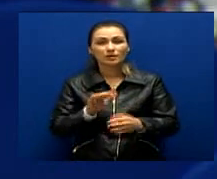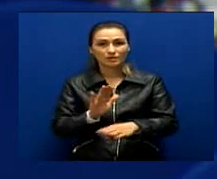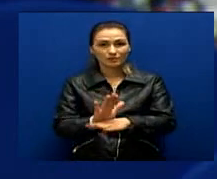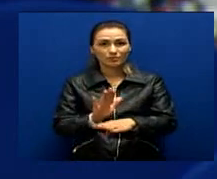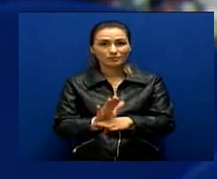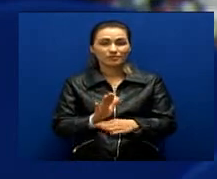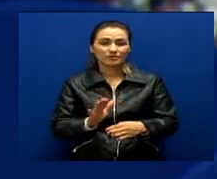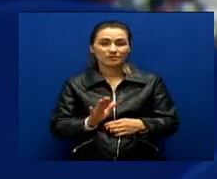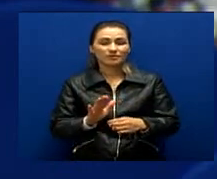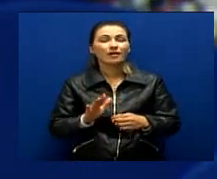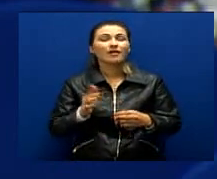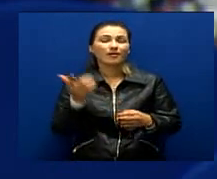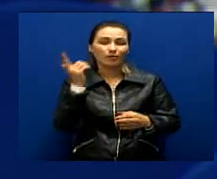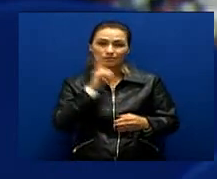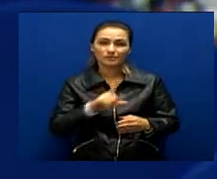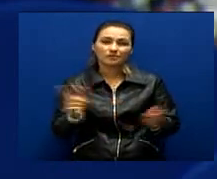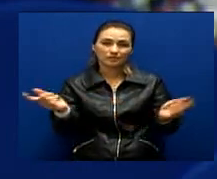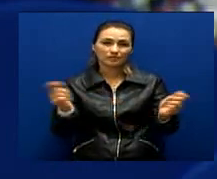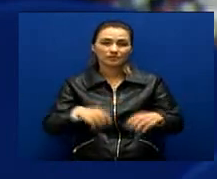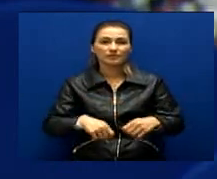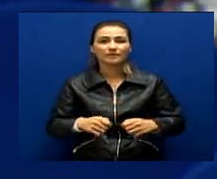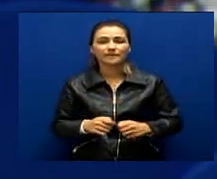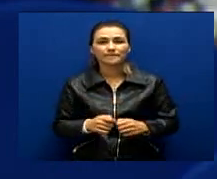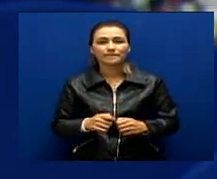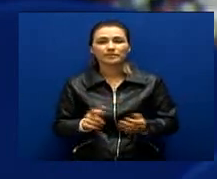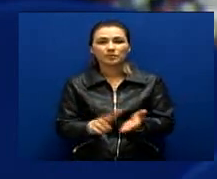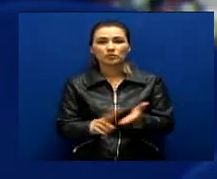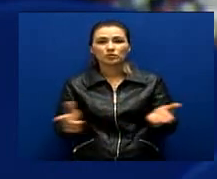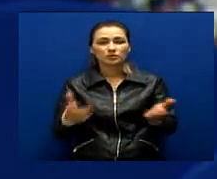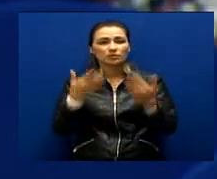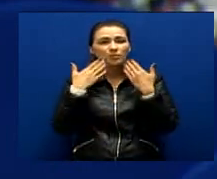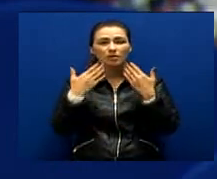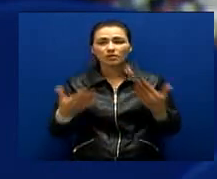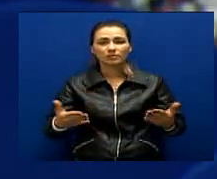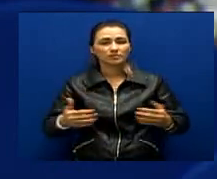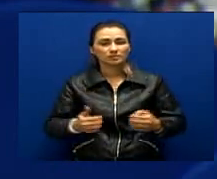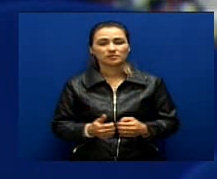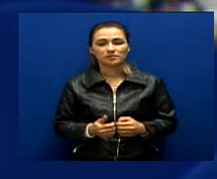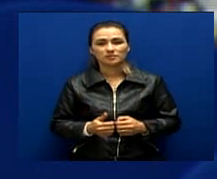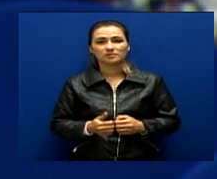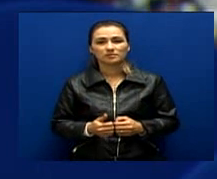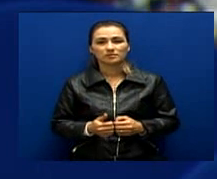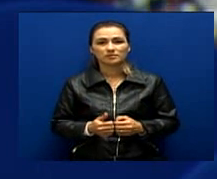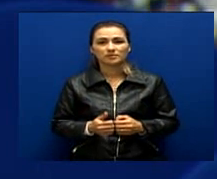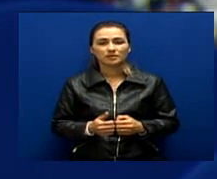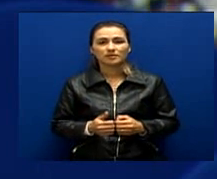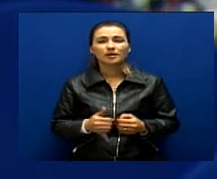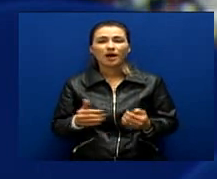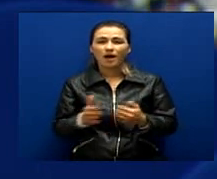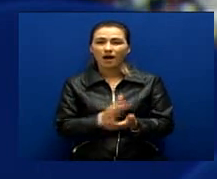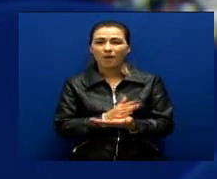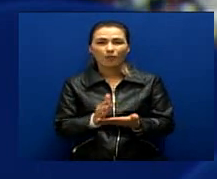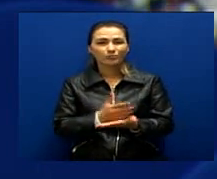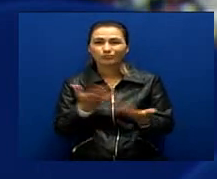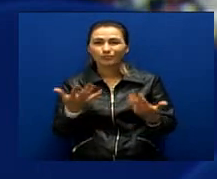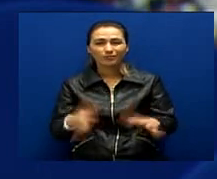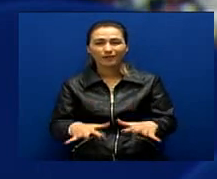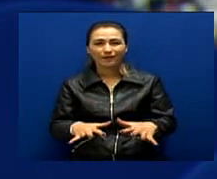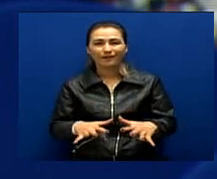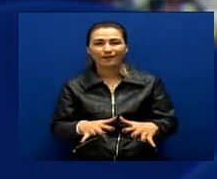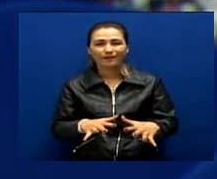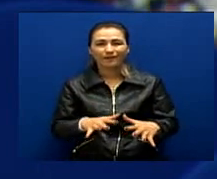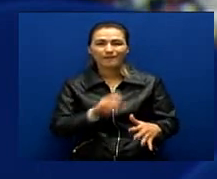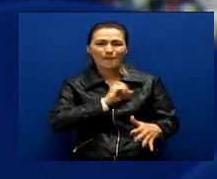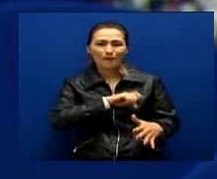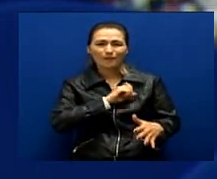nada ocultas nesta tudo no jornal tudo muito residentes vão trabalhar para que isso não aconteça então esse é o momento de